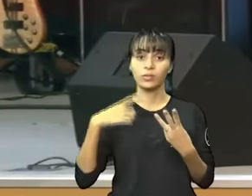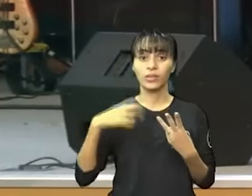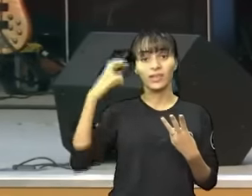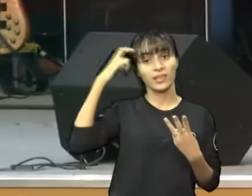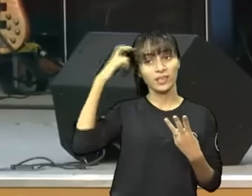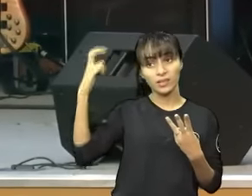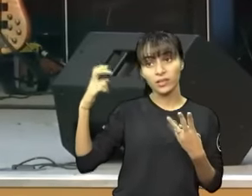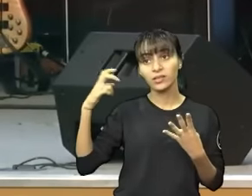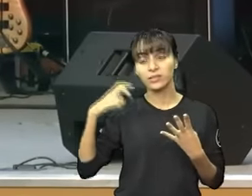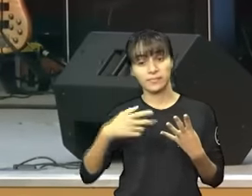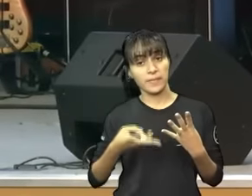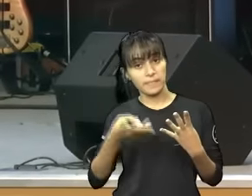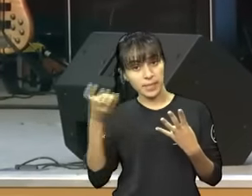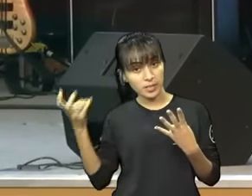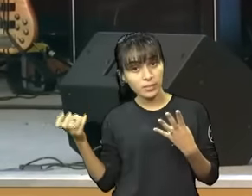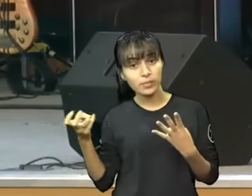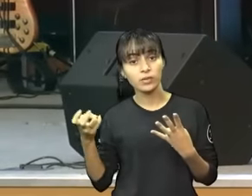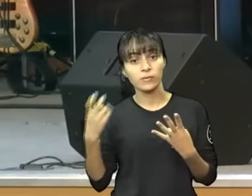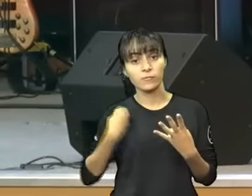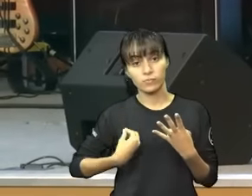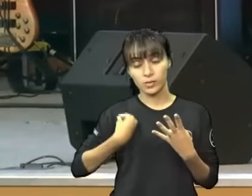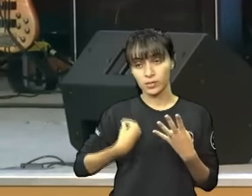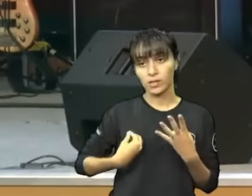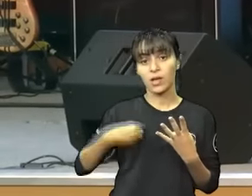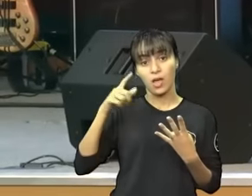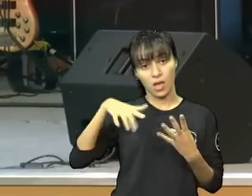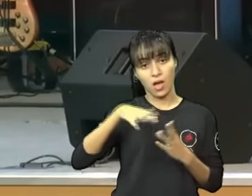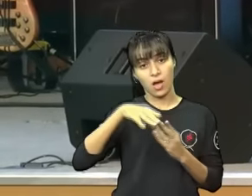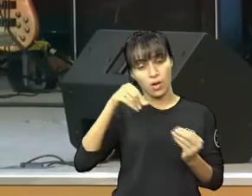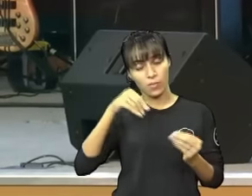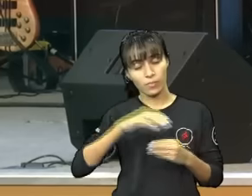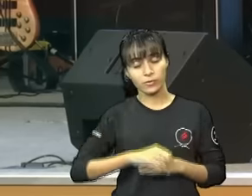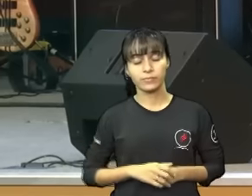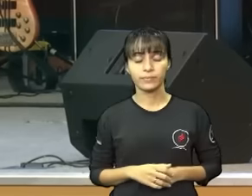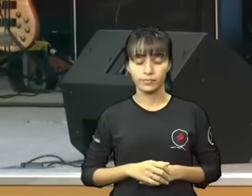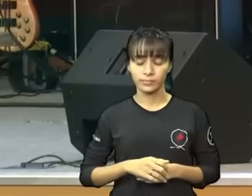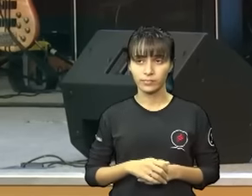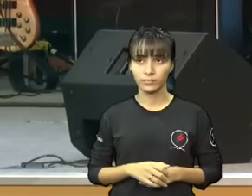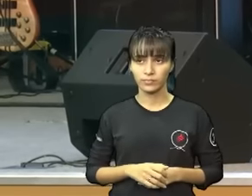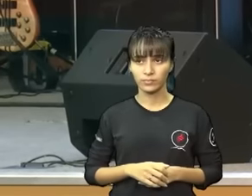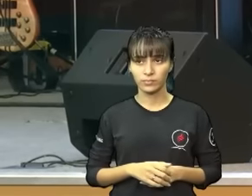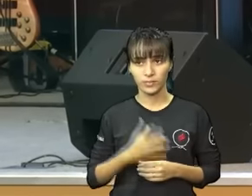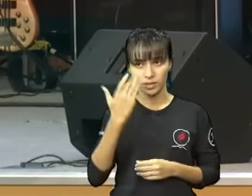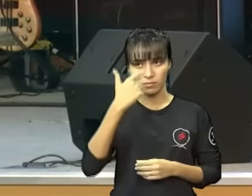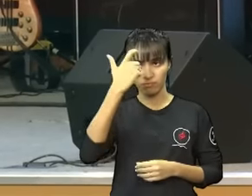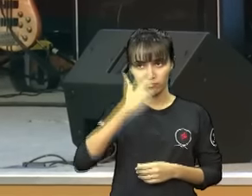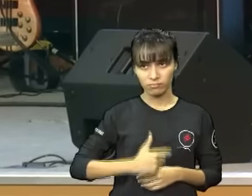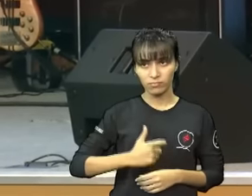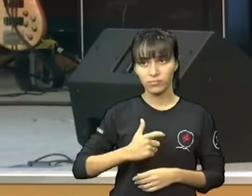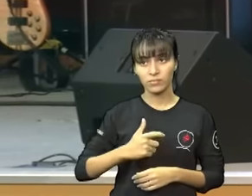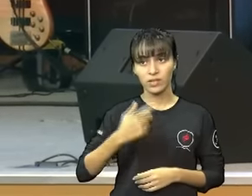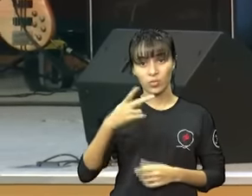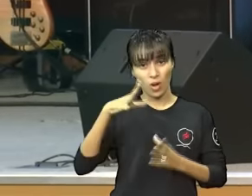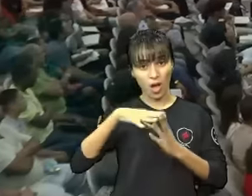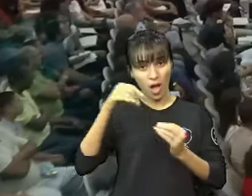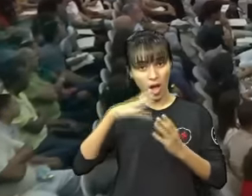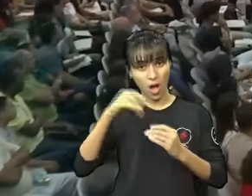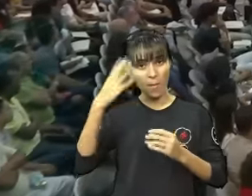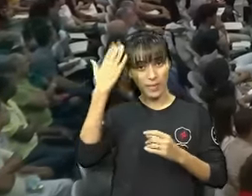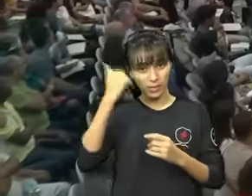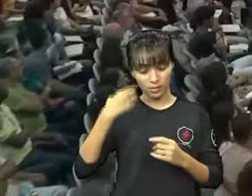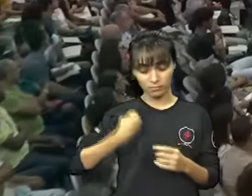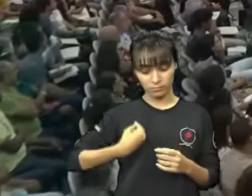inteligência e percepção de existência é a alma e você sabe quem você é é a tua alma